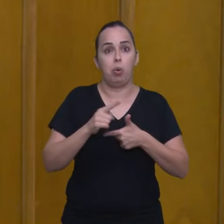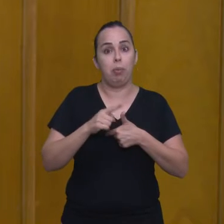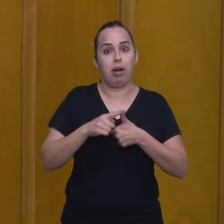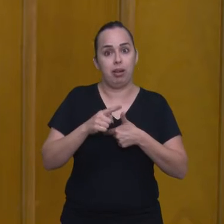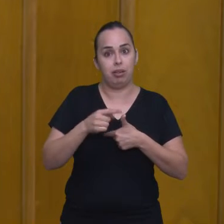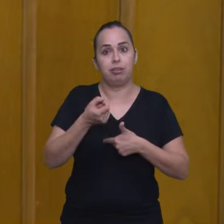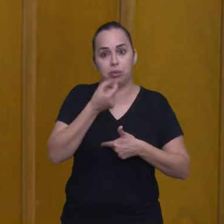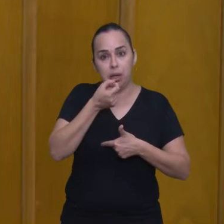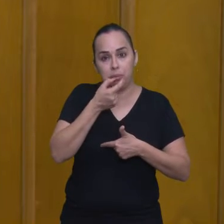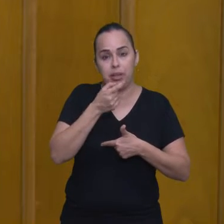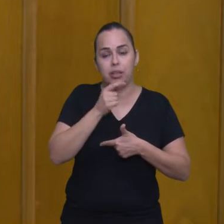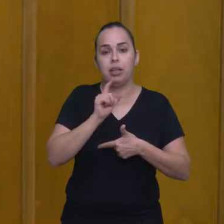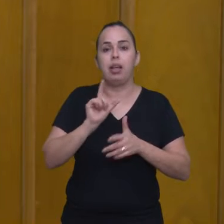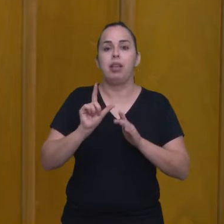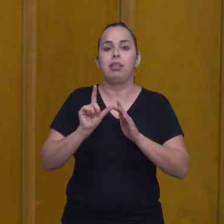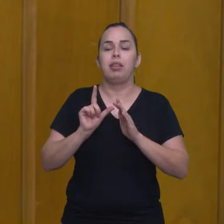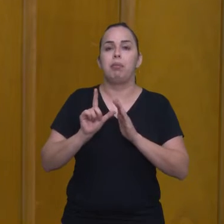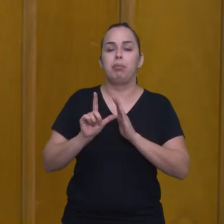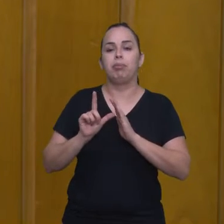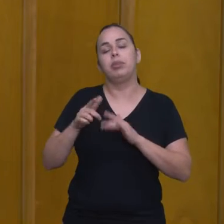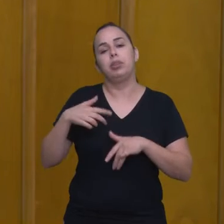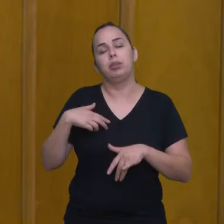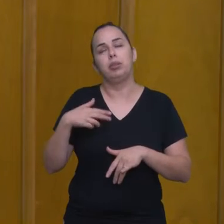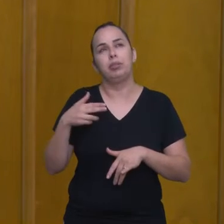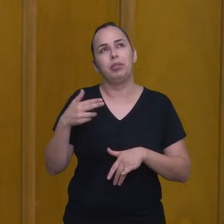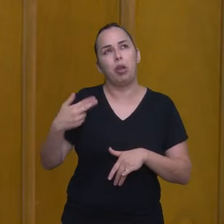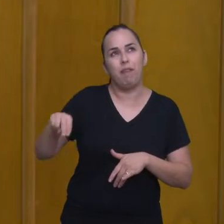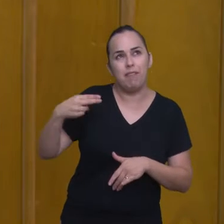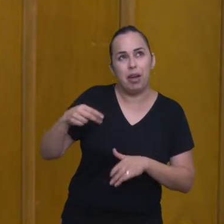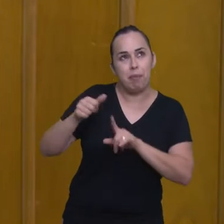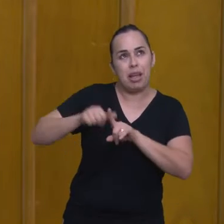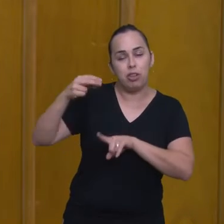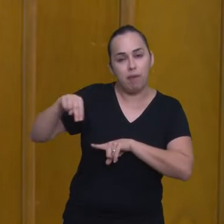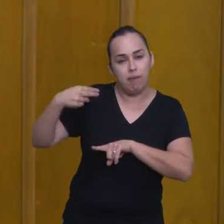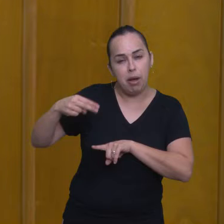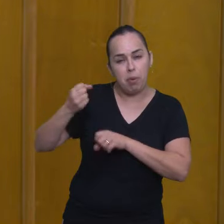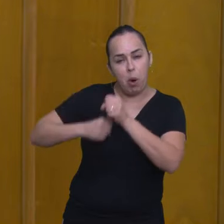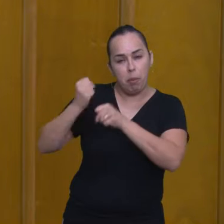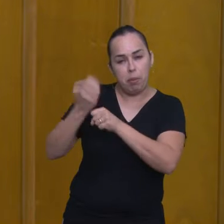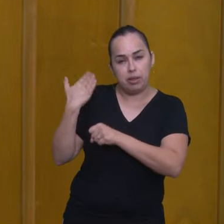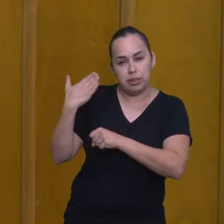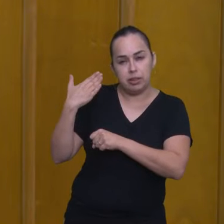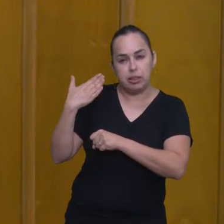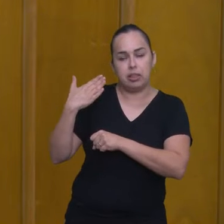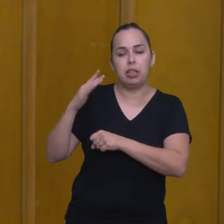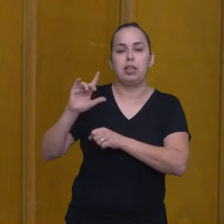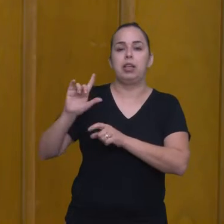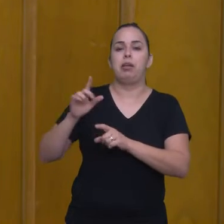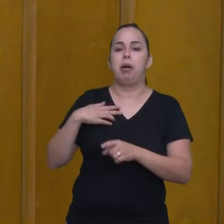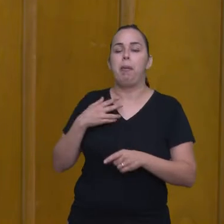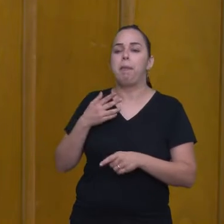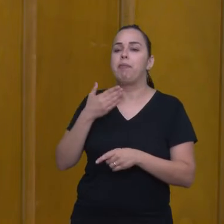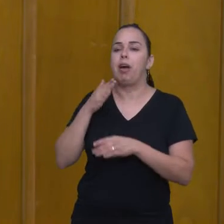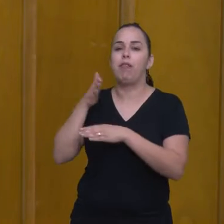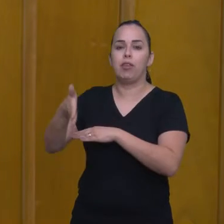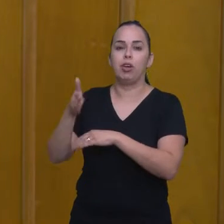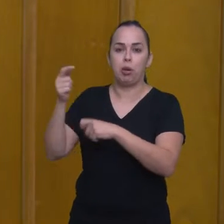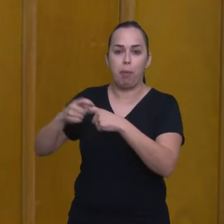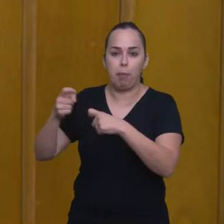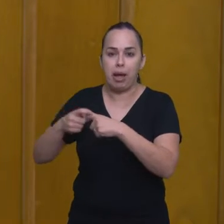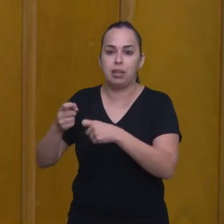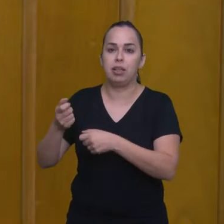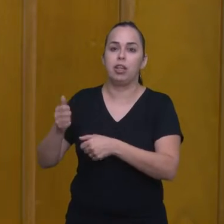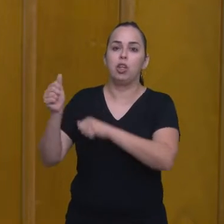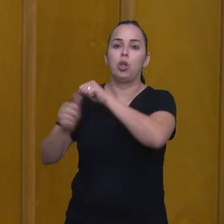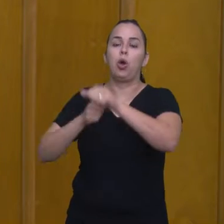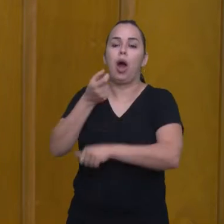uma. Eu busquei em dezembro, final de novembro, aliás, e foi dobrado, foi passado um outro remédio para um período